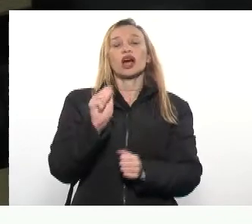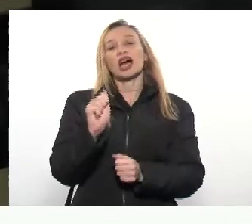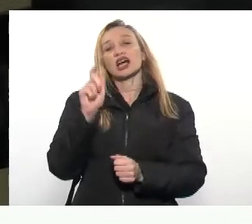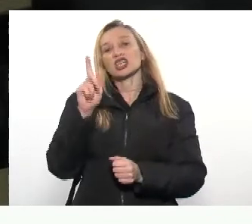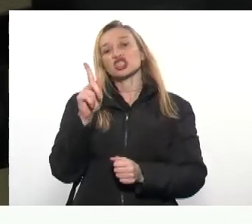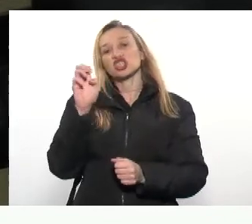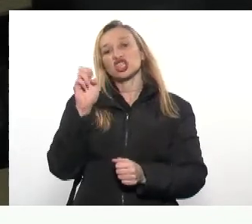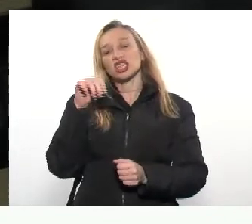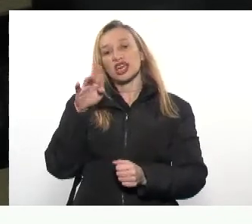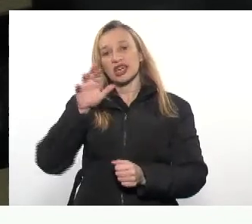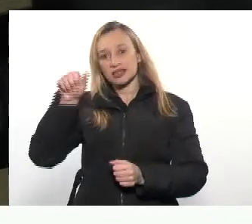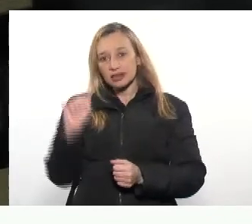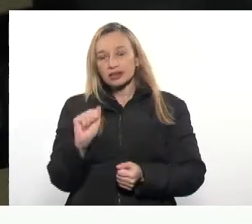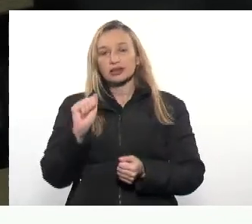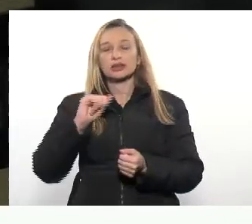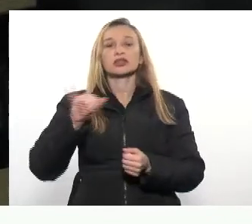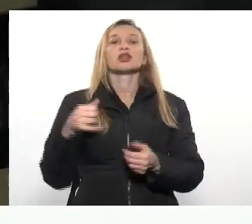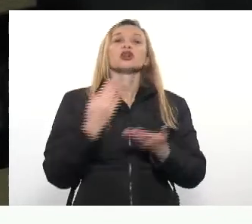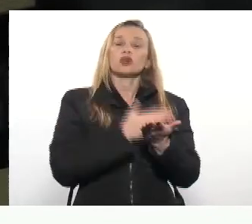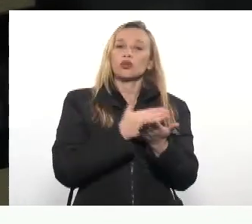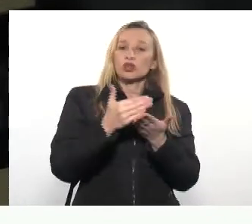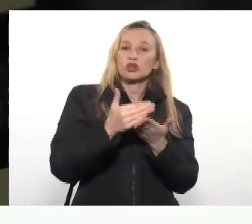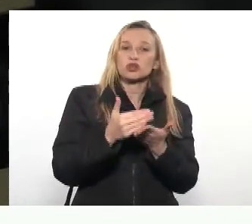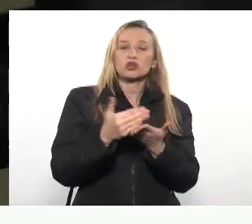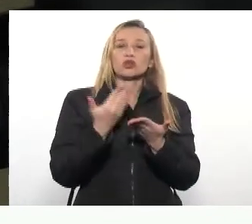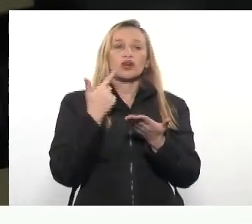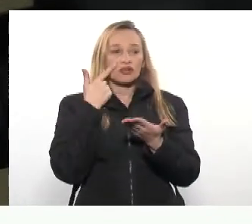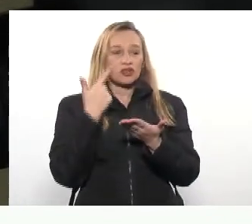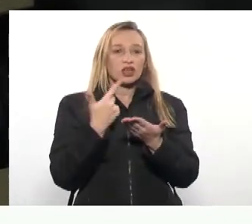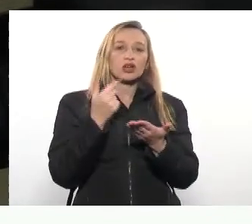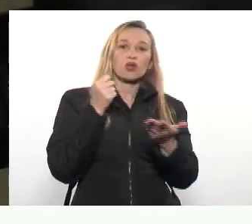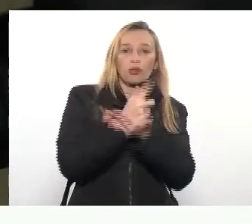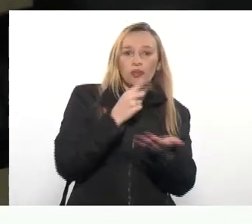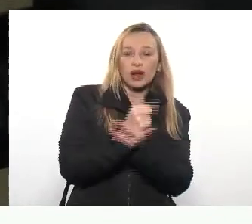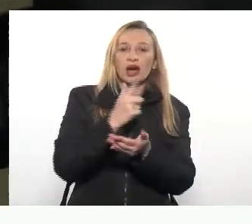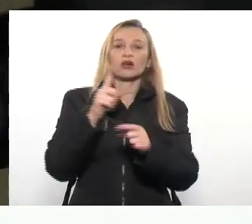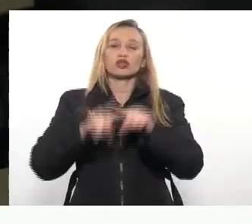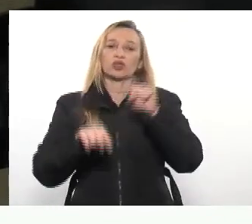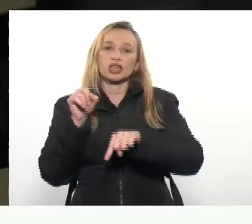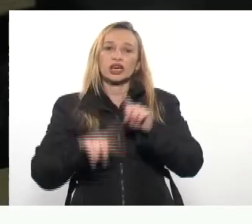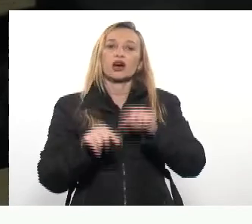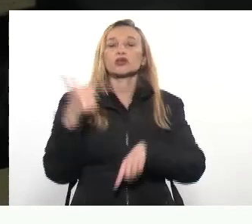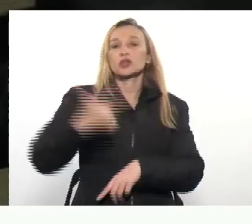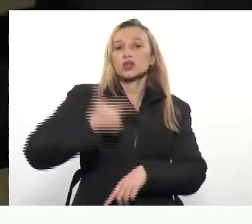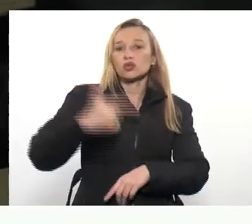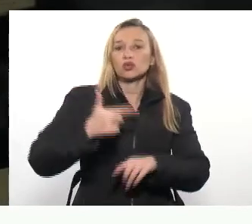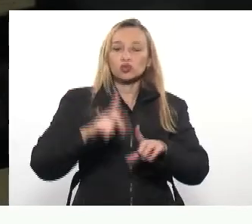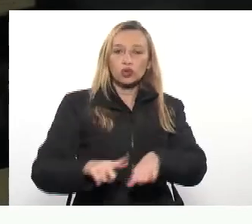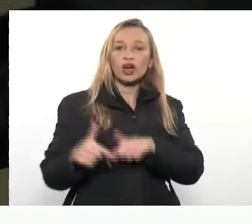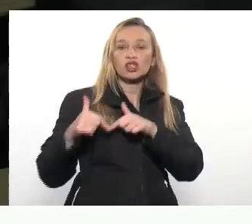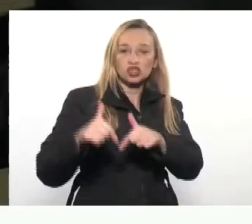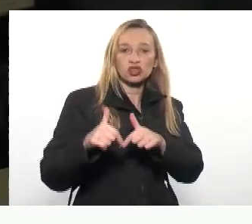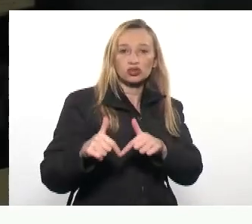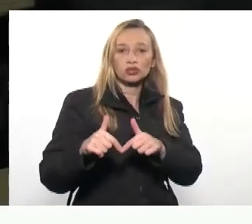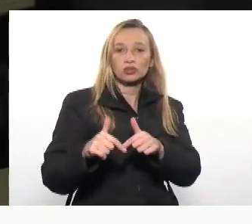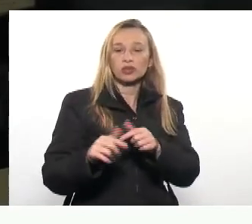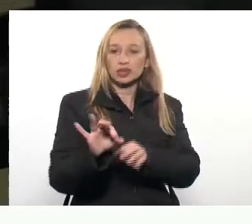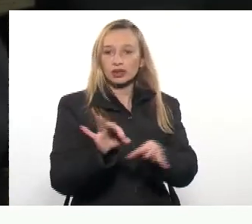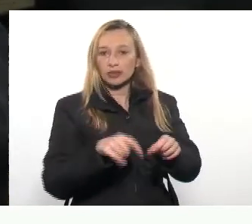gente pretende, quer dizer, só começou a equacionar. Primeiro está comprando o material, segundo, estamos partindo para fazer as instalações.